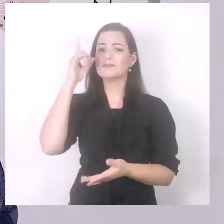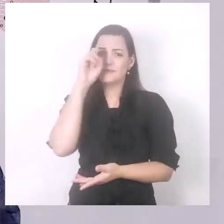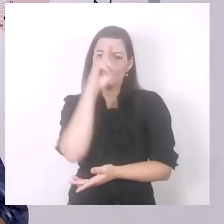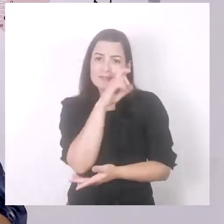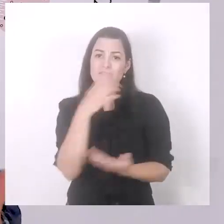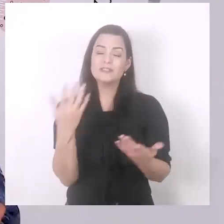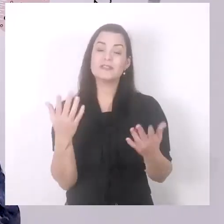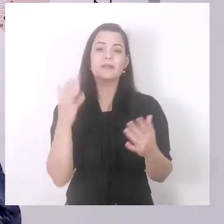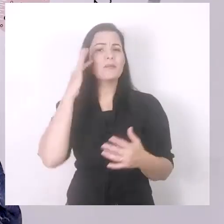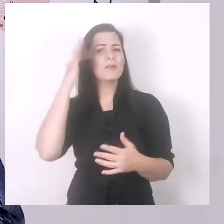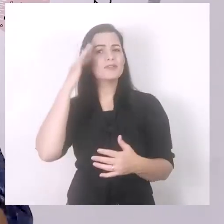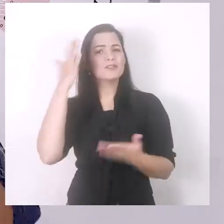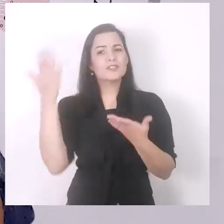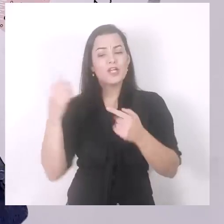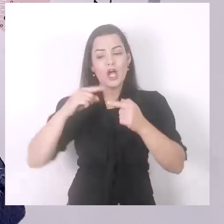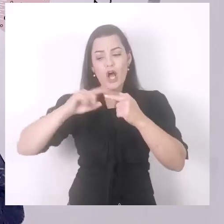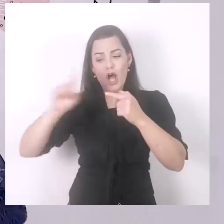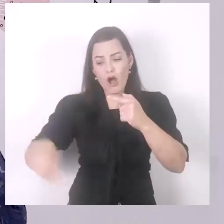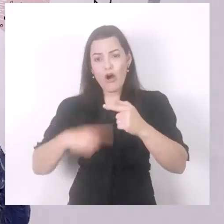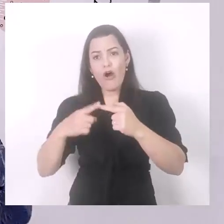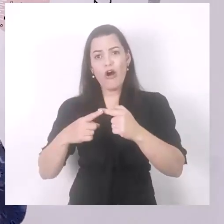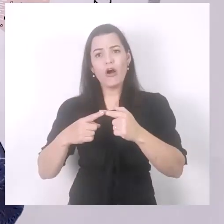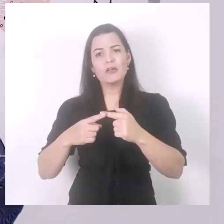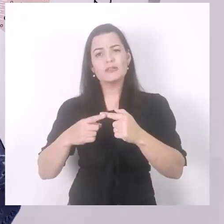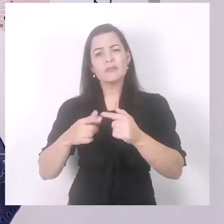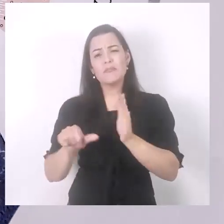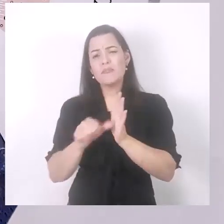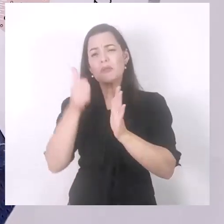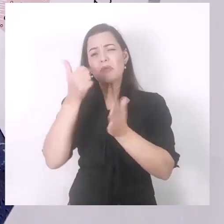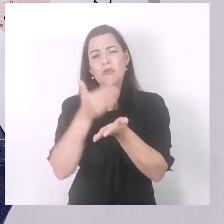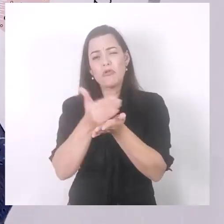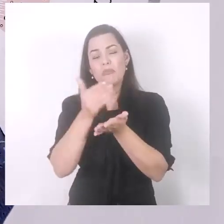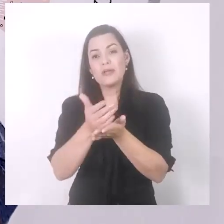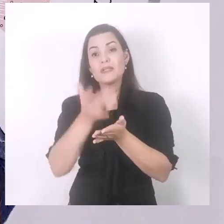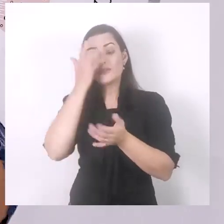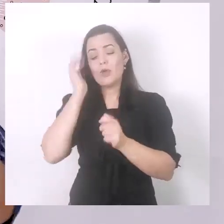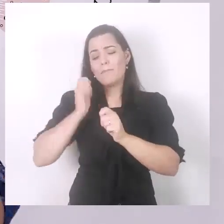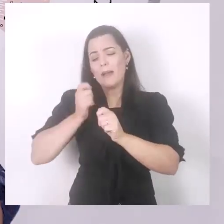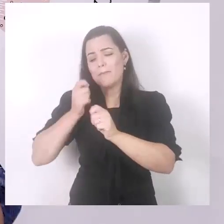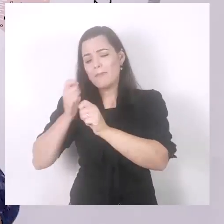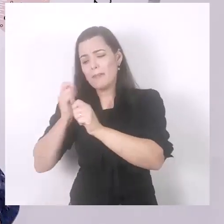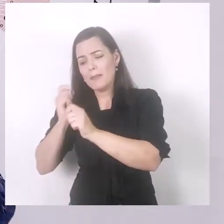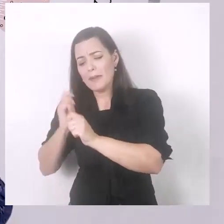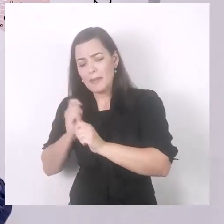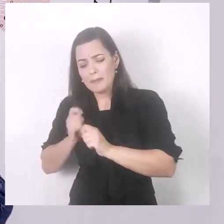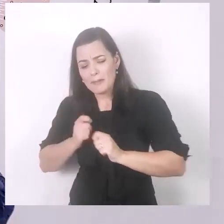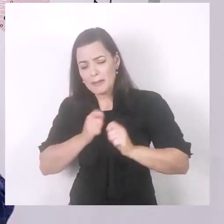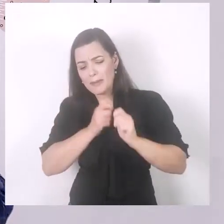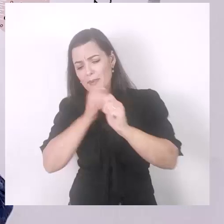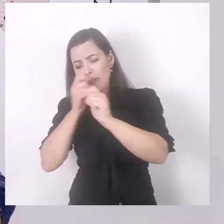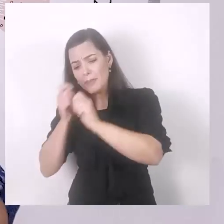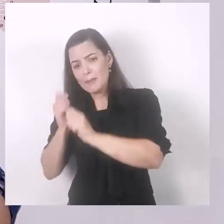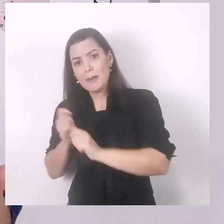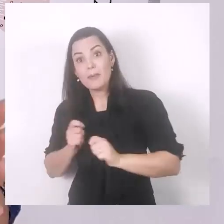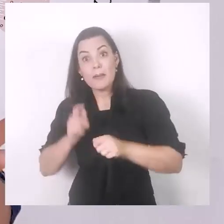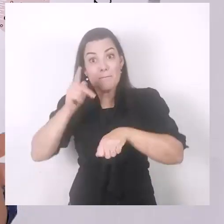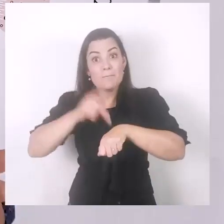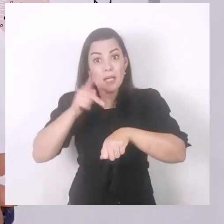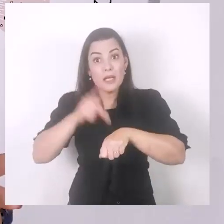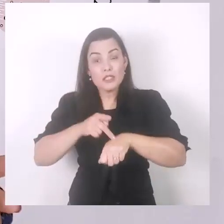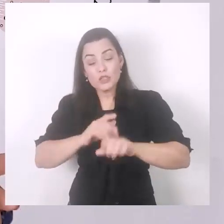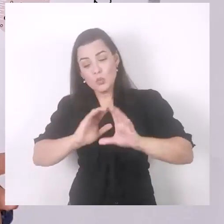imaginou? Essas primeiras rodas, a pessoa fica lá martelando, martelando, martelando pedacinho por pedacinho da rocha até